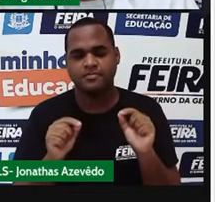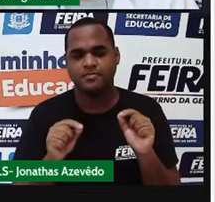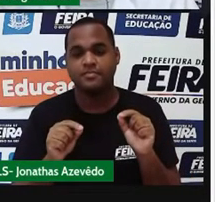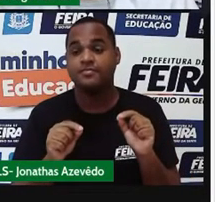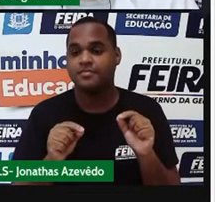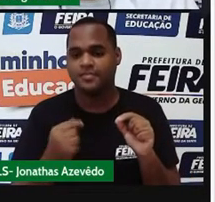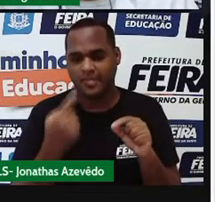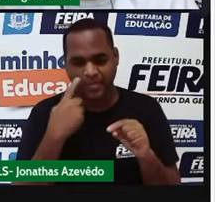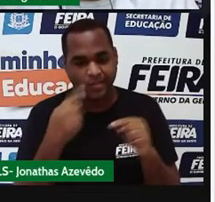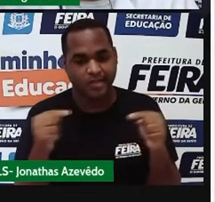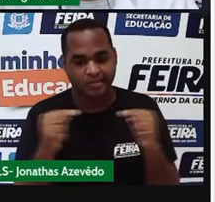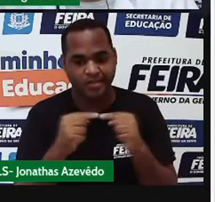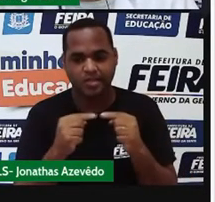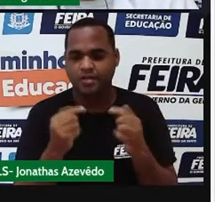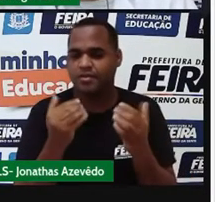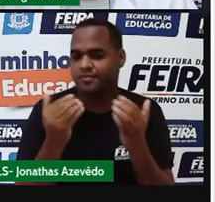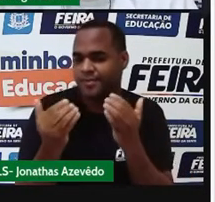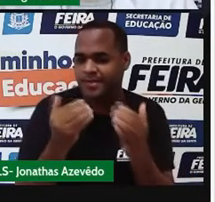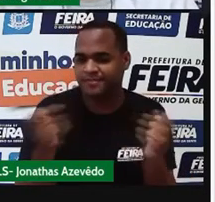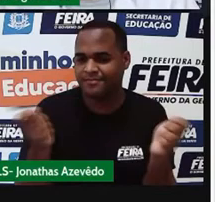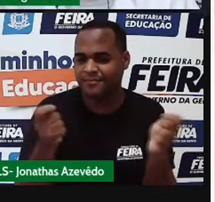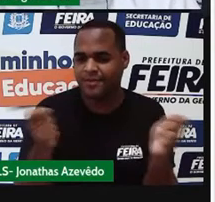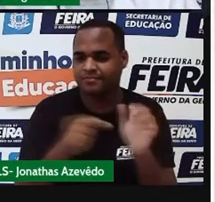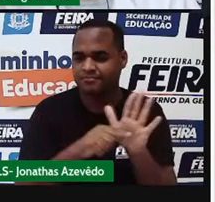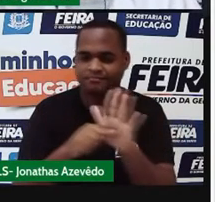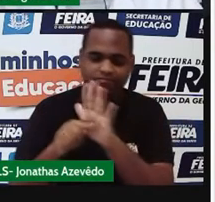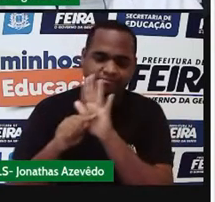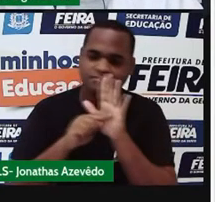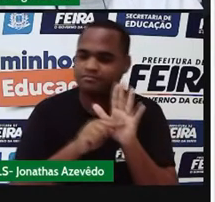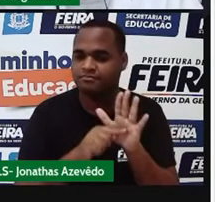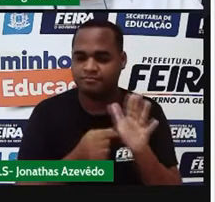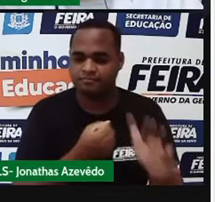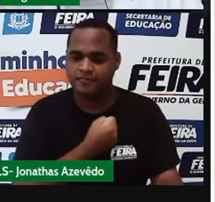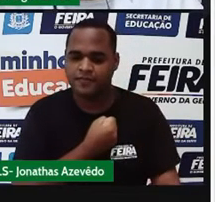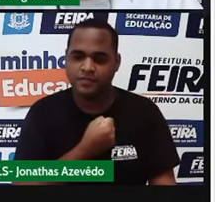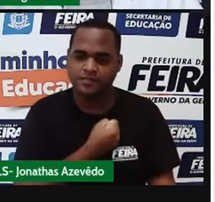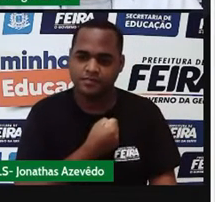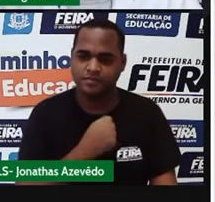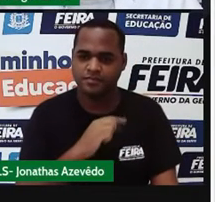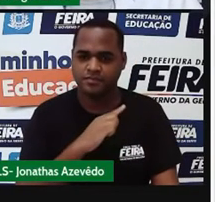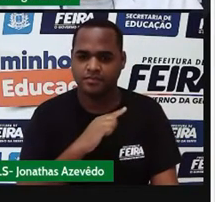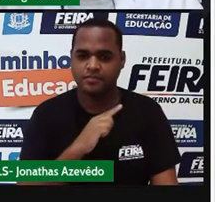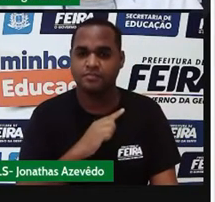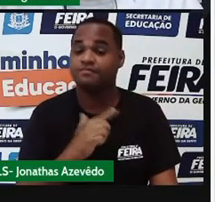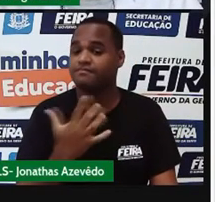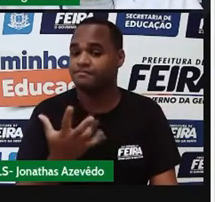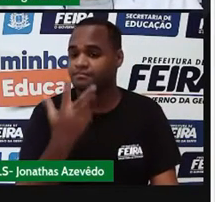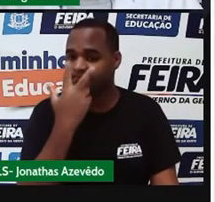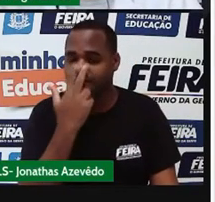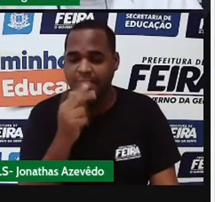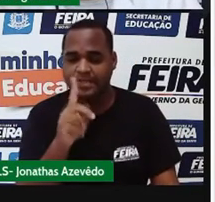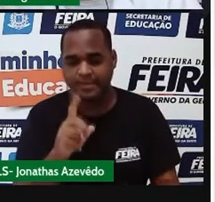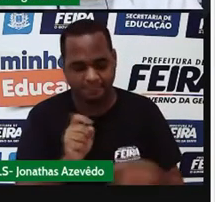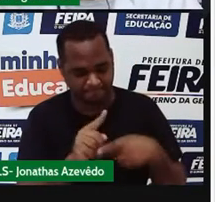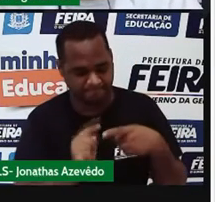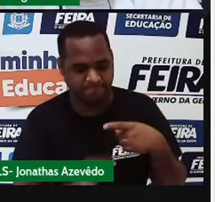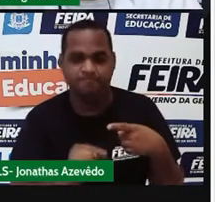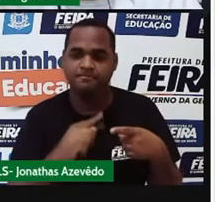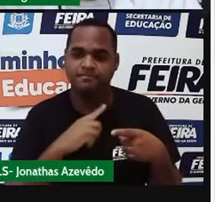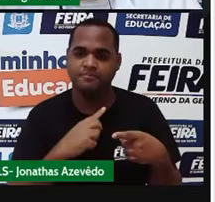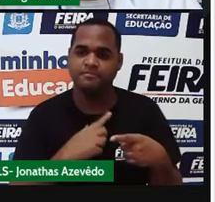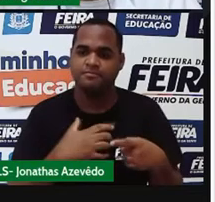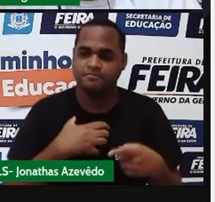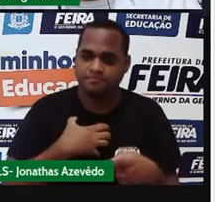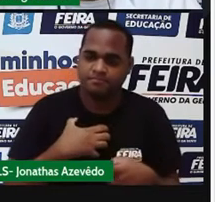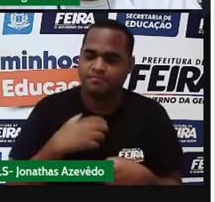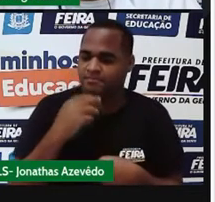forma de representar números né e as frações algumas vezes elas têm um